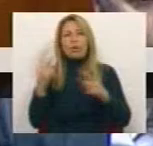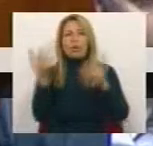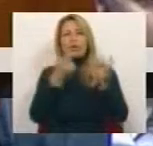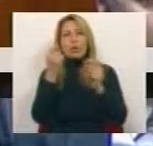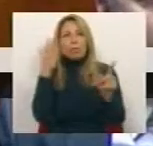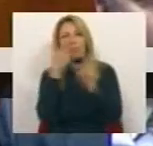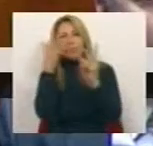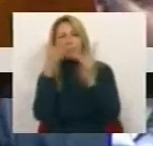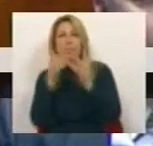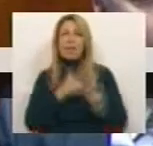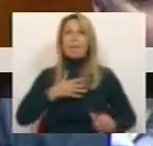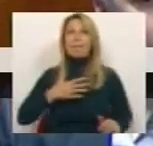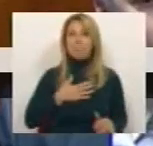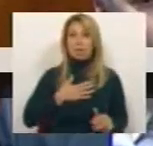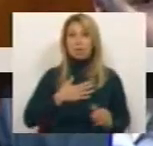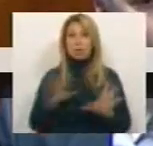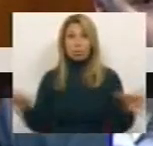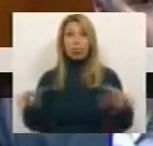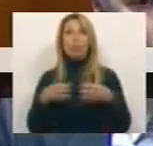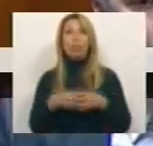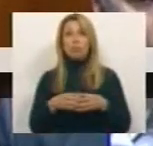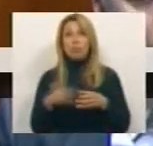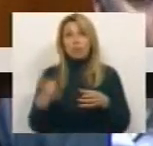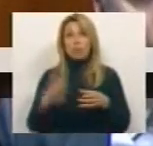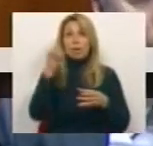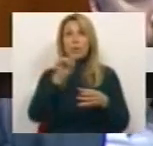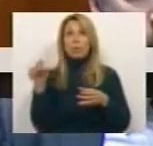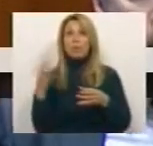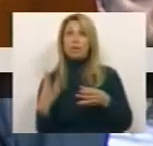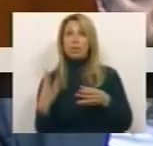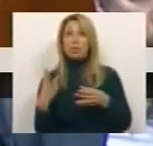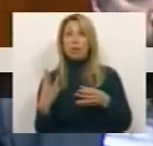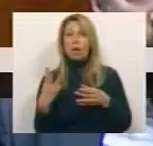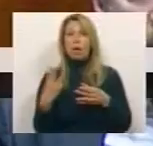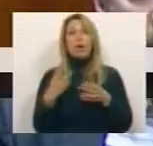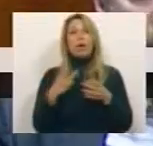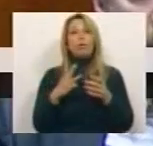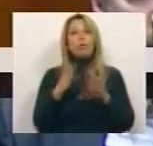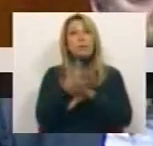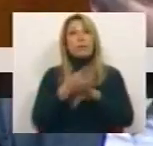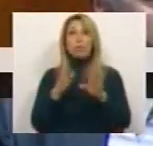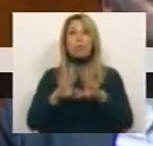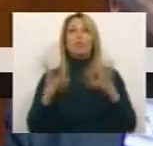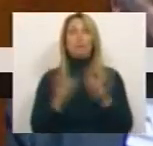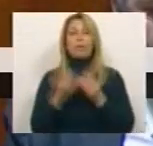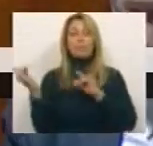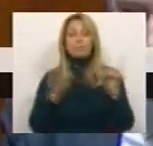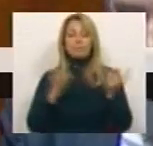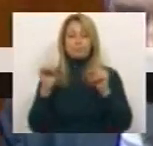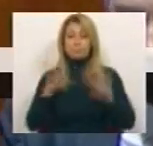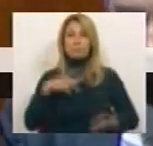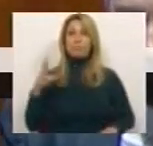mesmas empresas que, em conjunto, não representam mais do que 1/3 de todo o setor. O transporte é responsável em Portugal